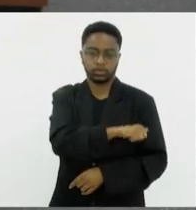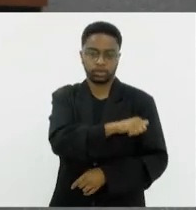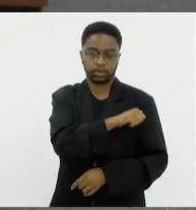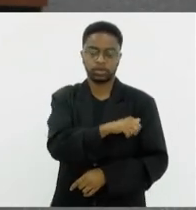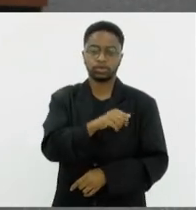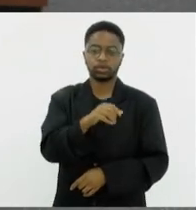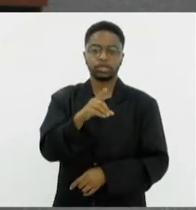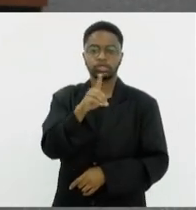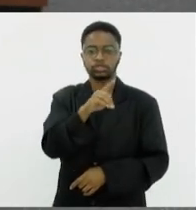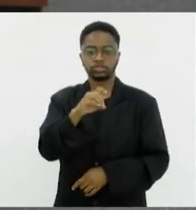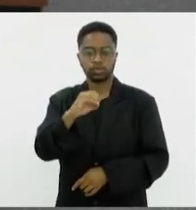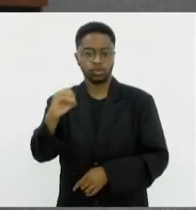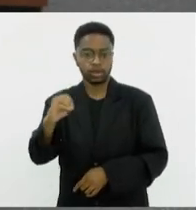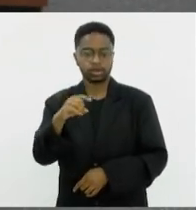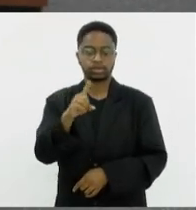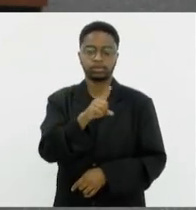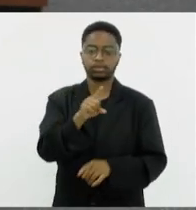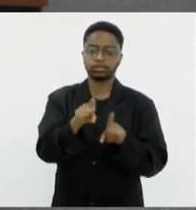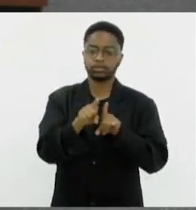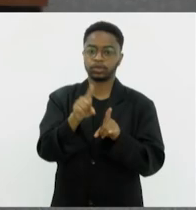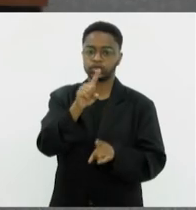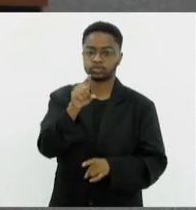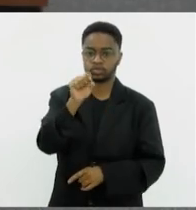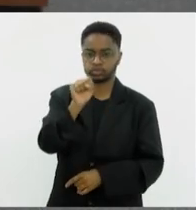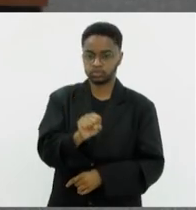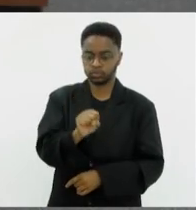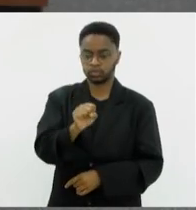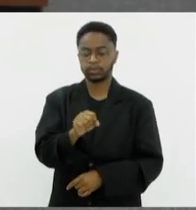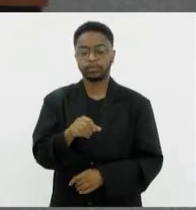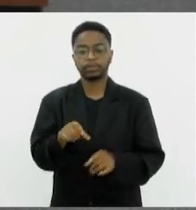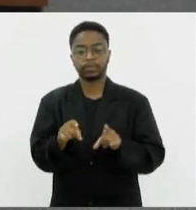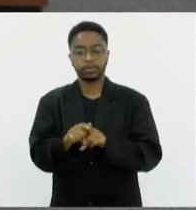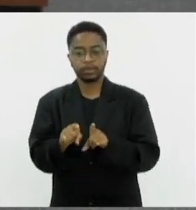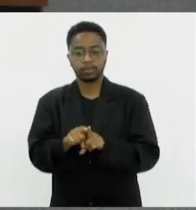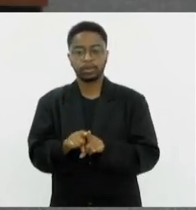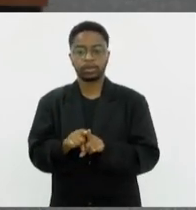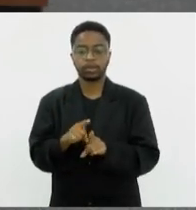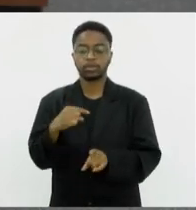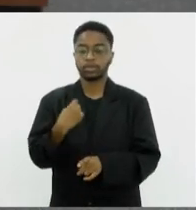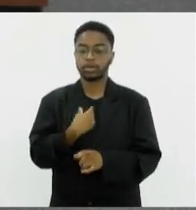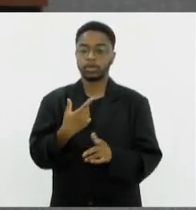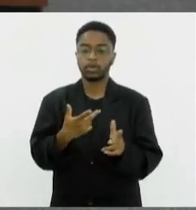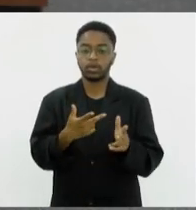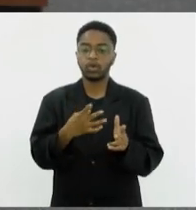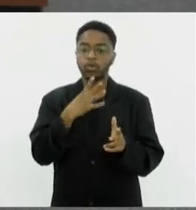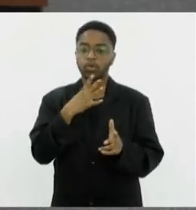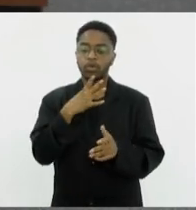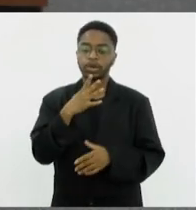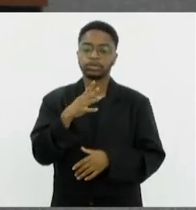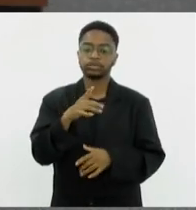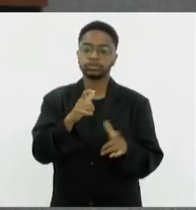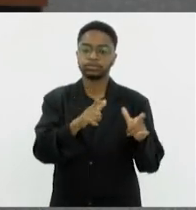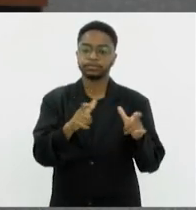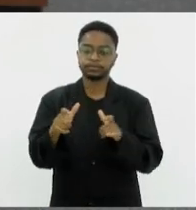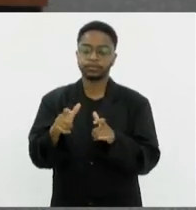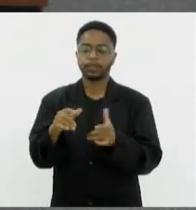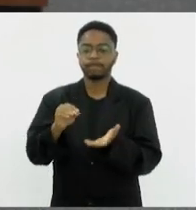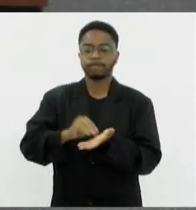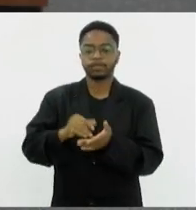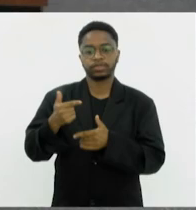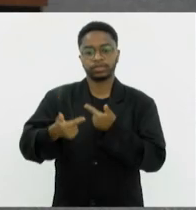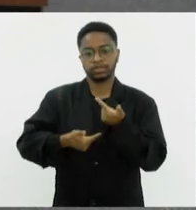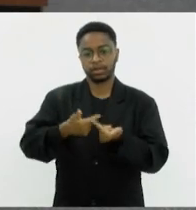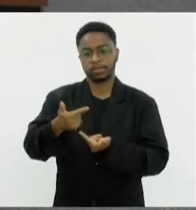Sul, está conhecendo as diferentes iniciativas. A gente vive um cenário no mundo em que o desemprego estrutural é